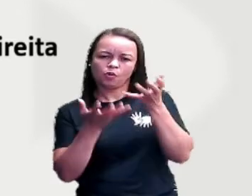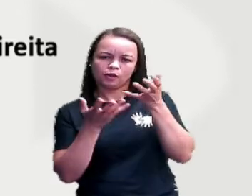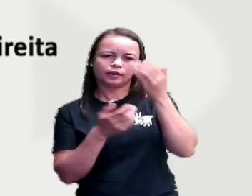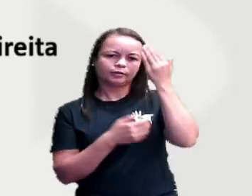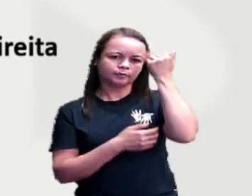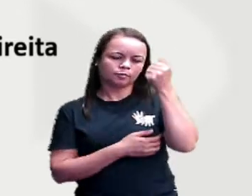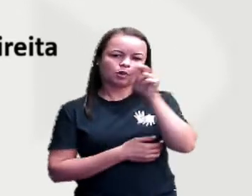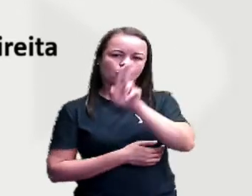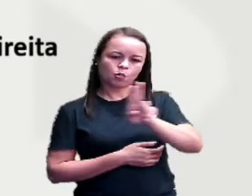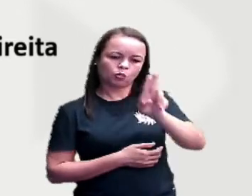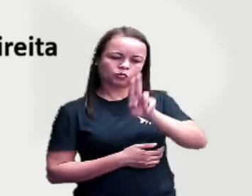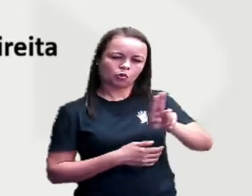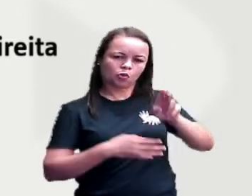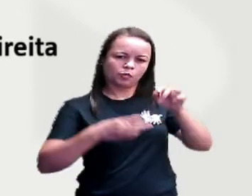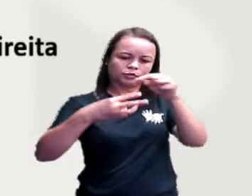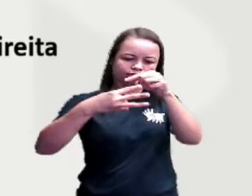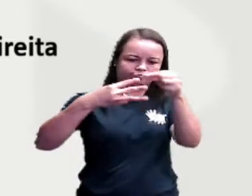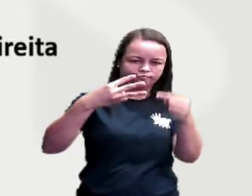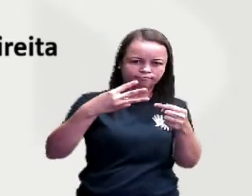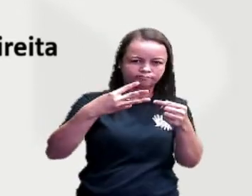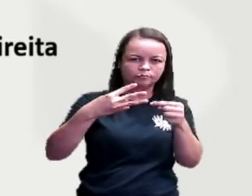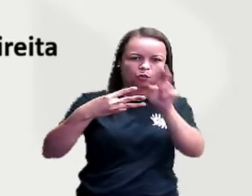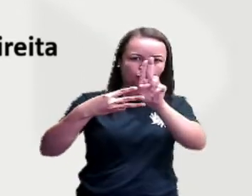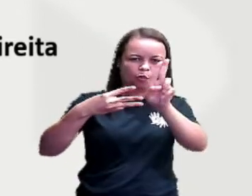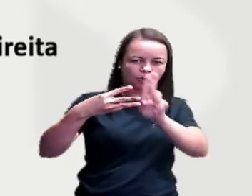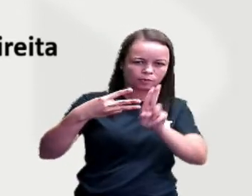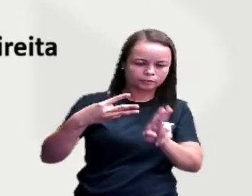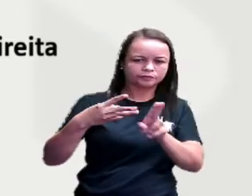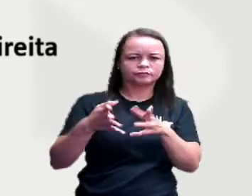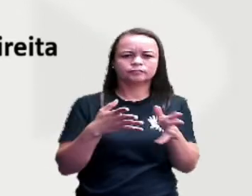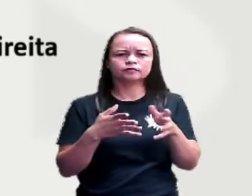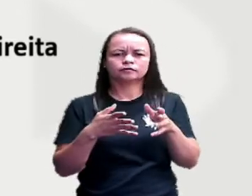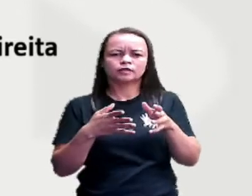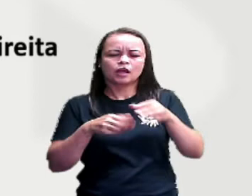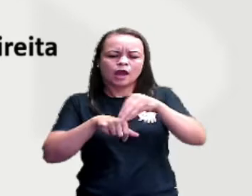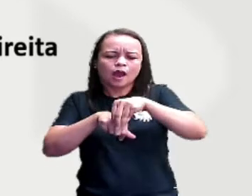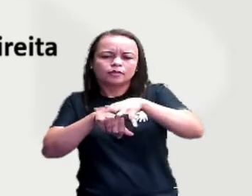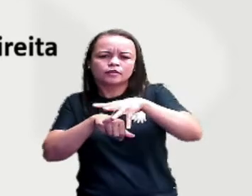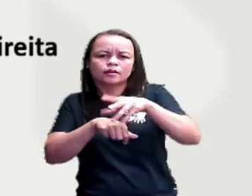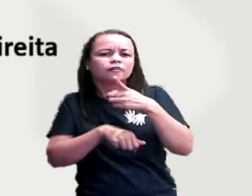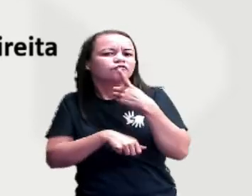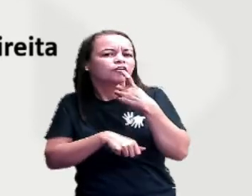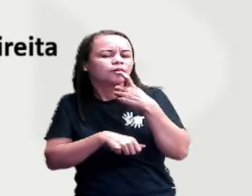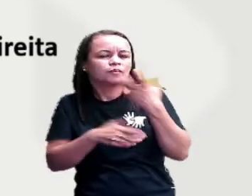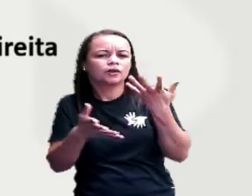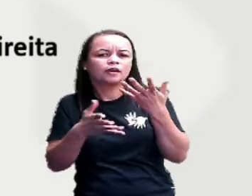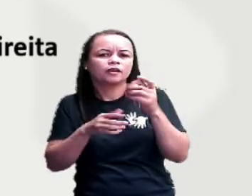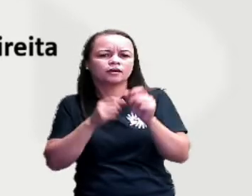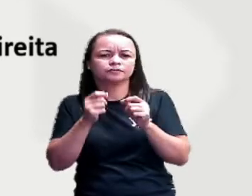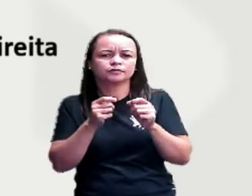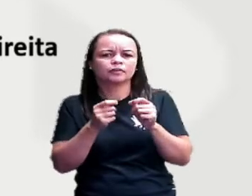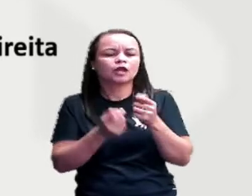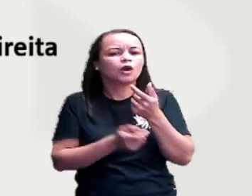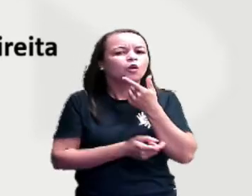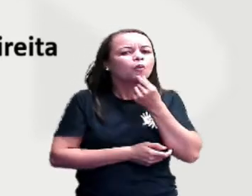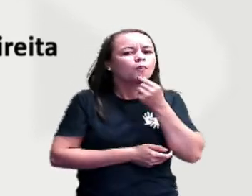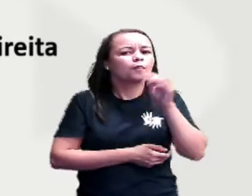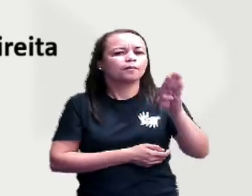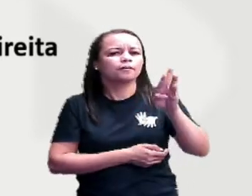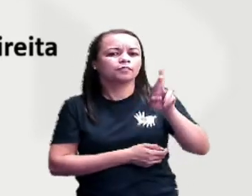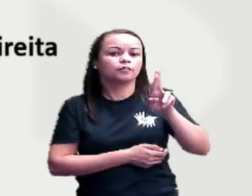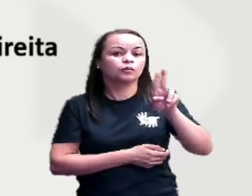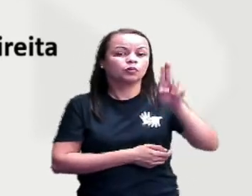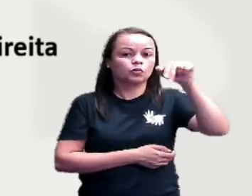A primeira dica. A dica vermelha diz assim: Bruno está à esquerda